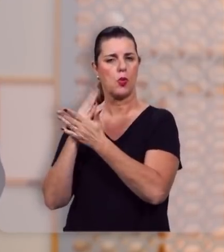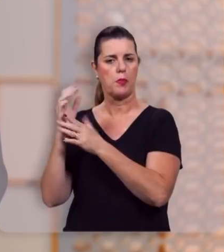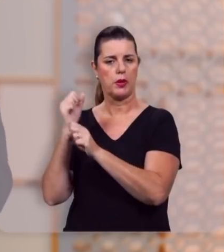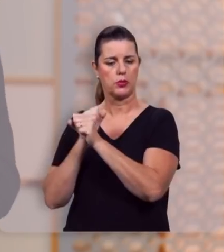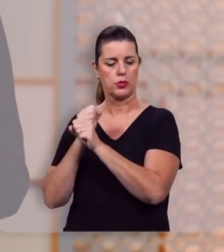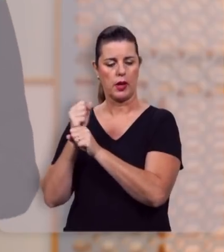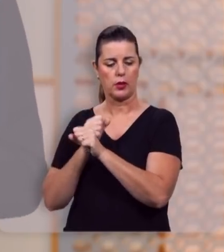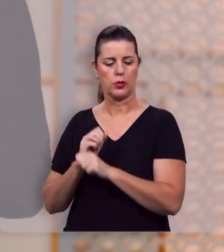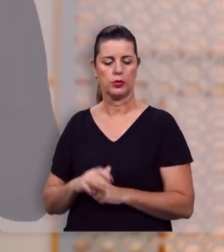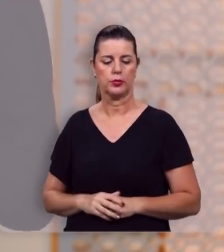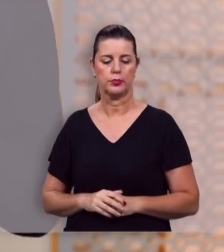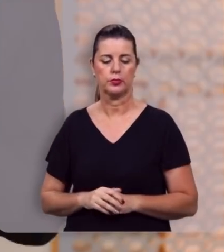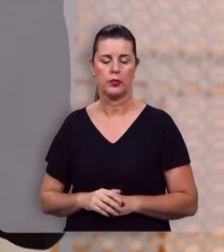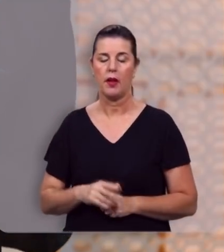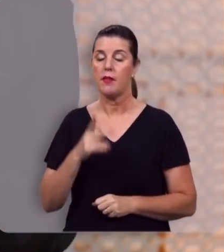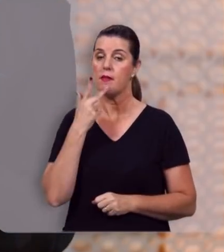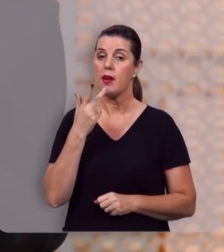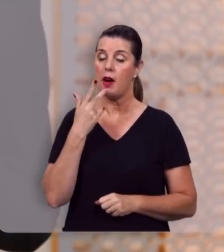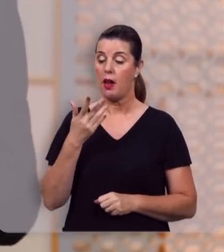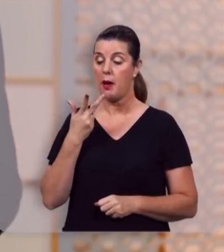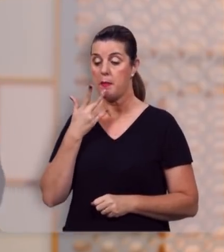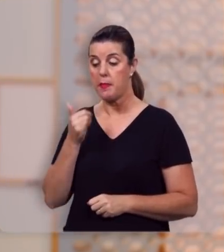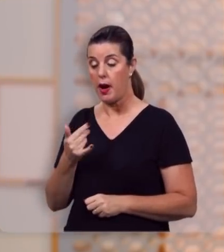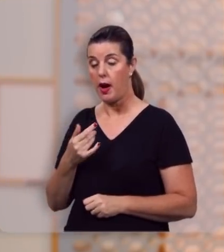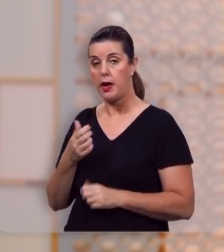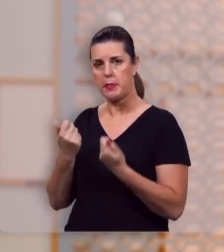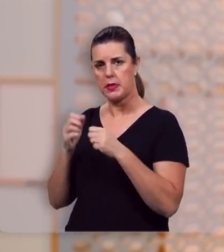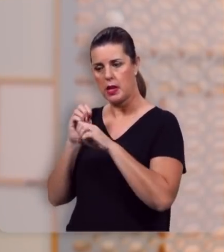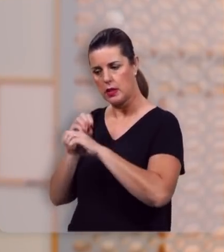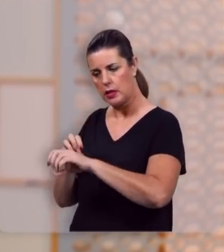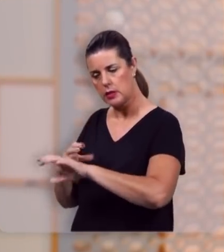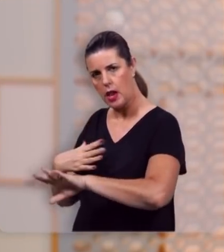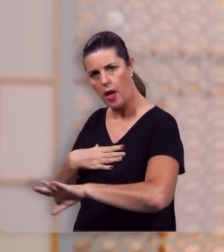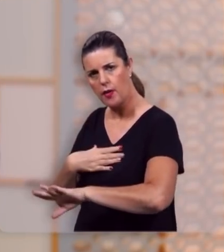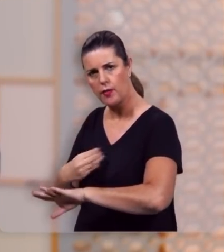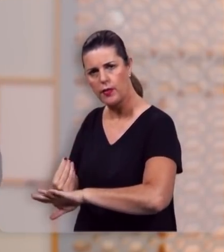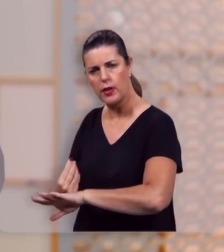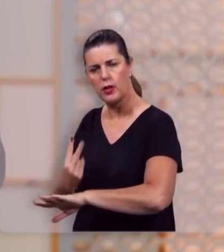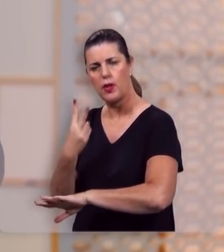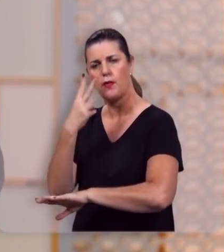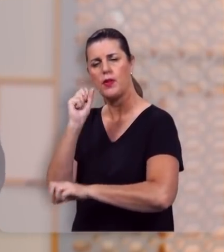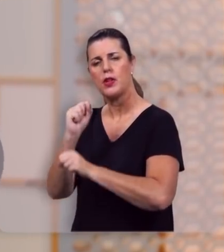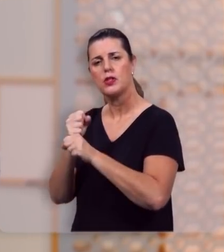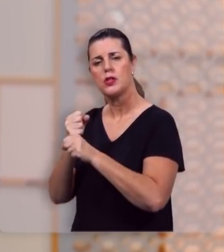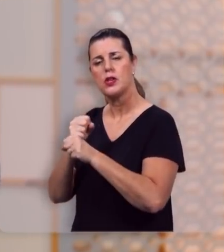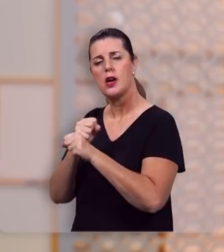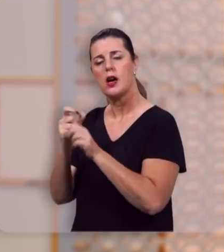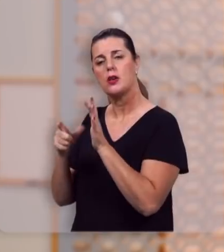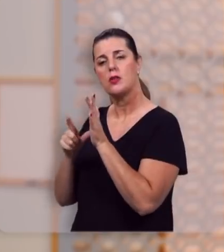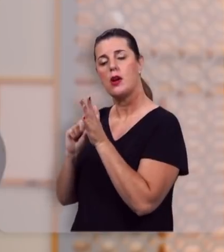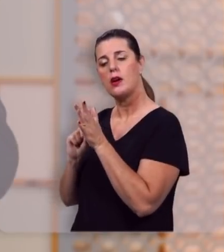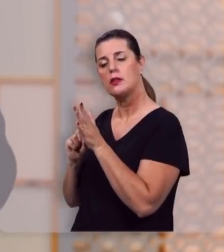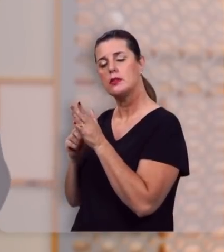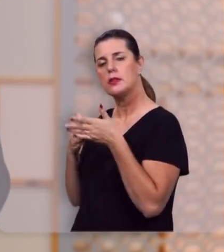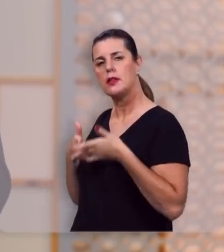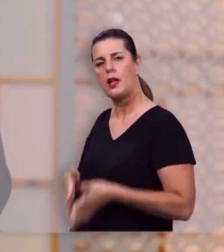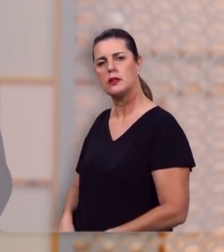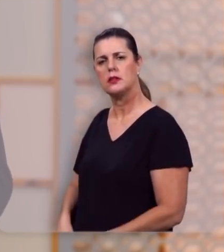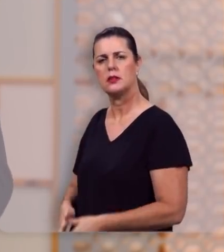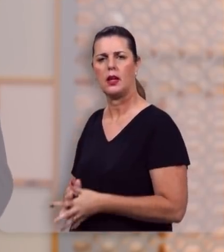séculos, disse que um pai deve educar seus filhos 20 anos antes deles